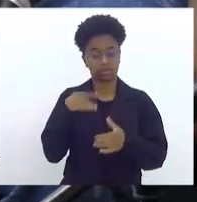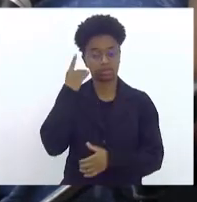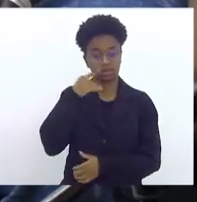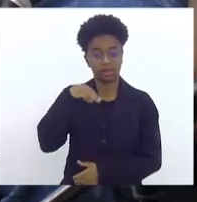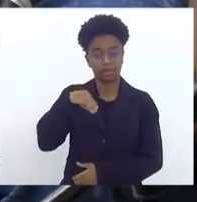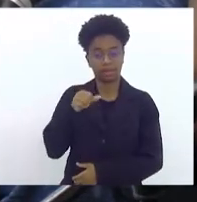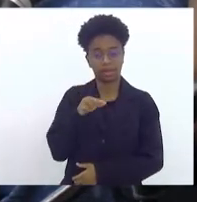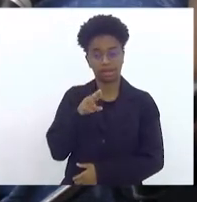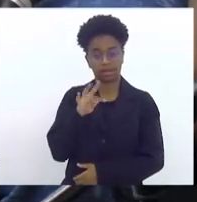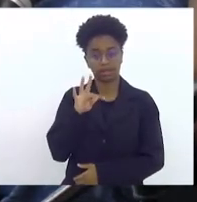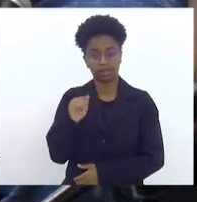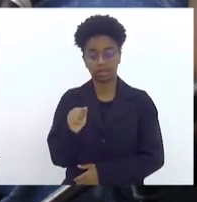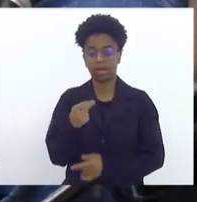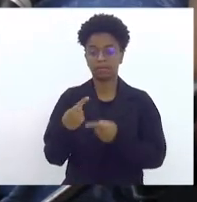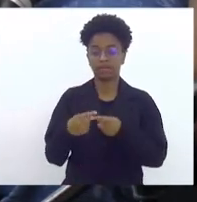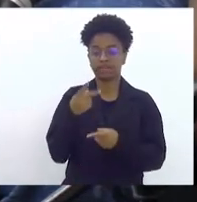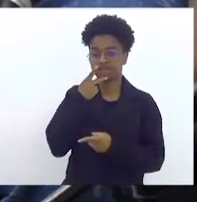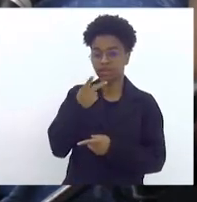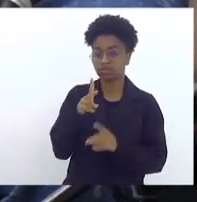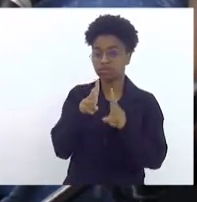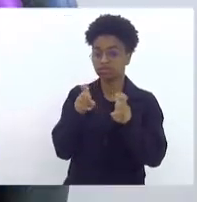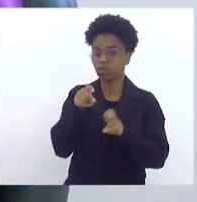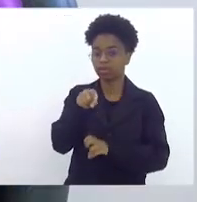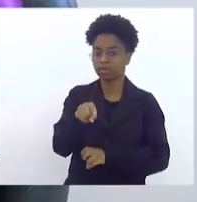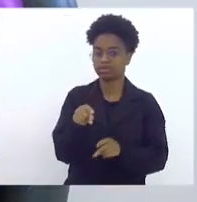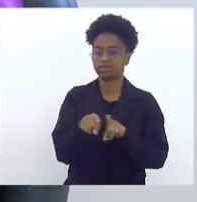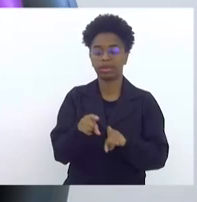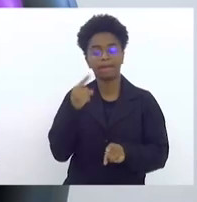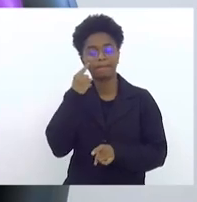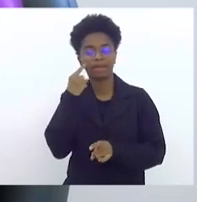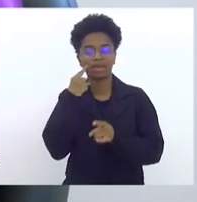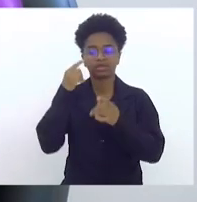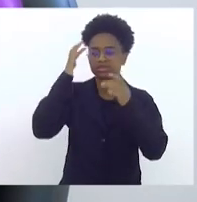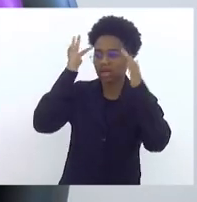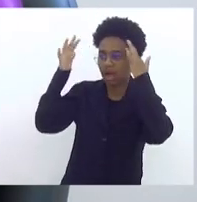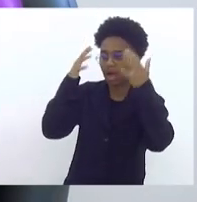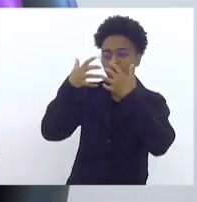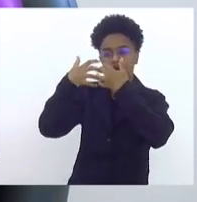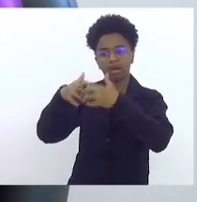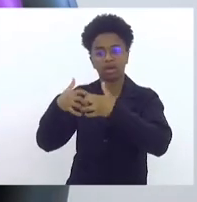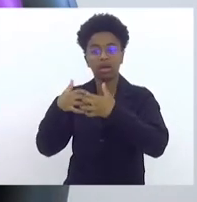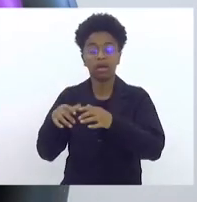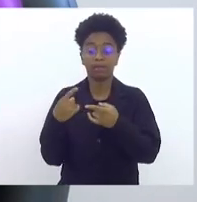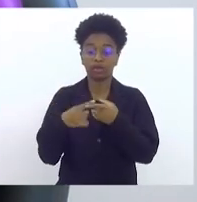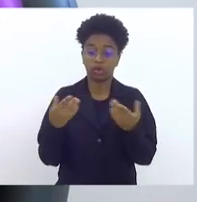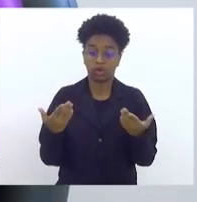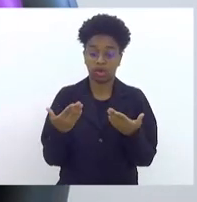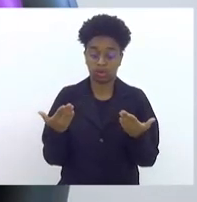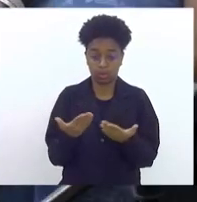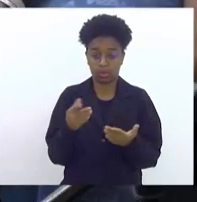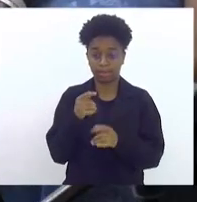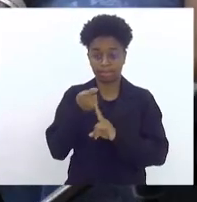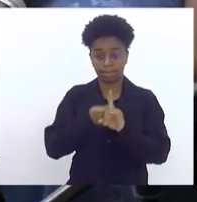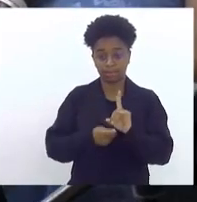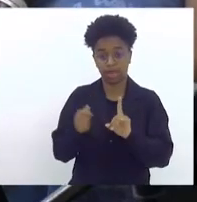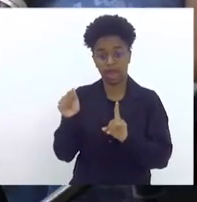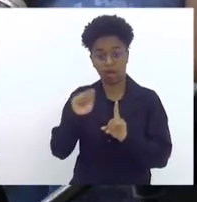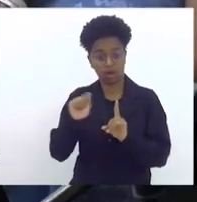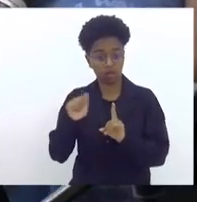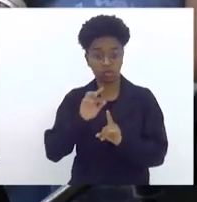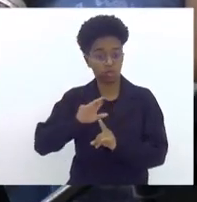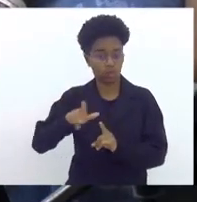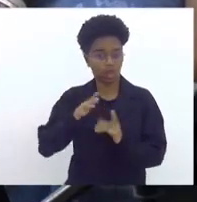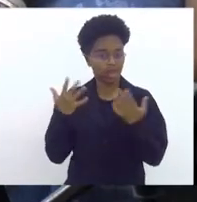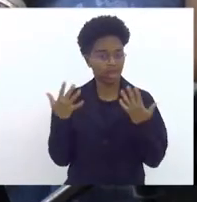Marta Rocha por estar falando sobre isso né pensar em reflexões Eu costumo dizer que esse mês de agosto né não é um mês de